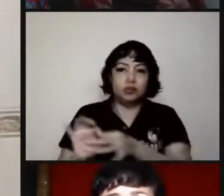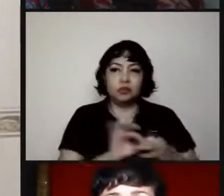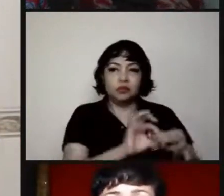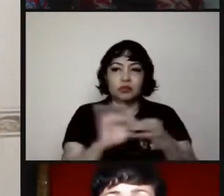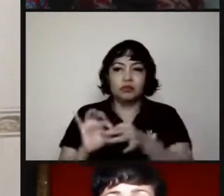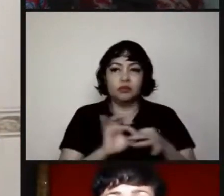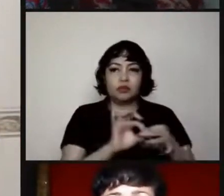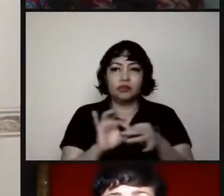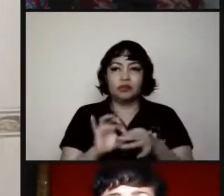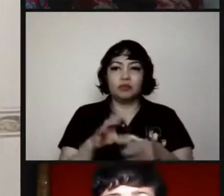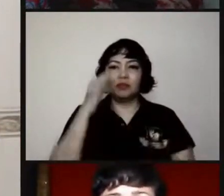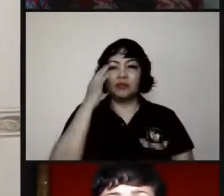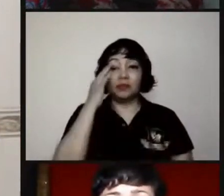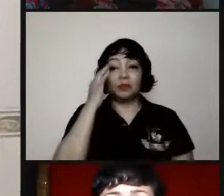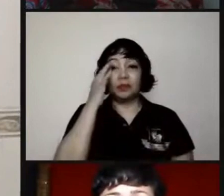isso, tem